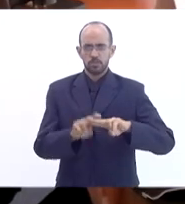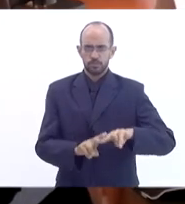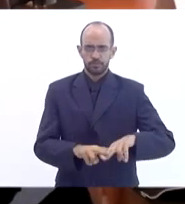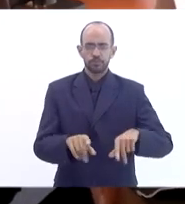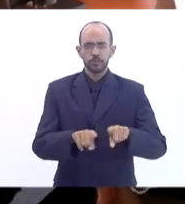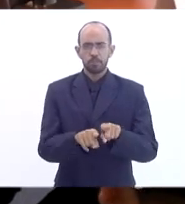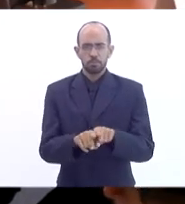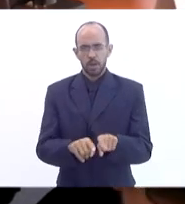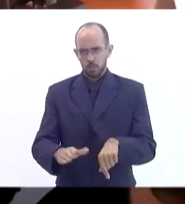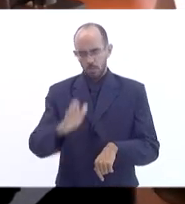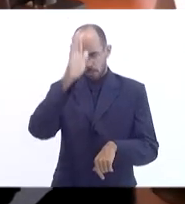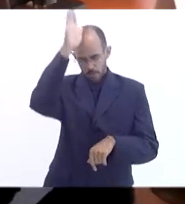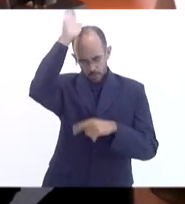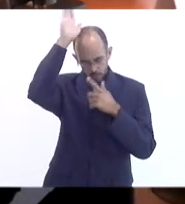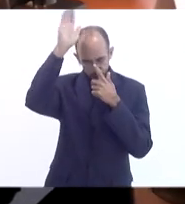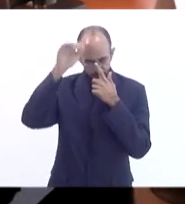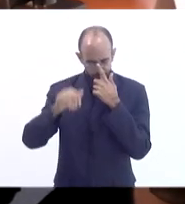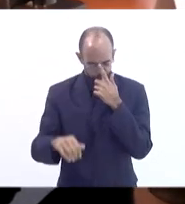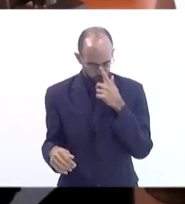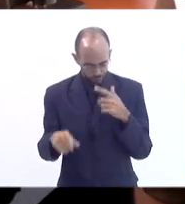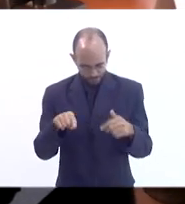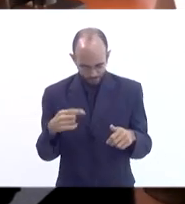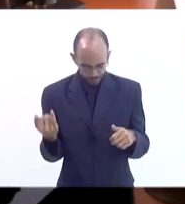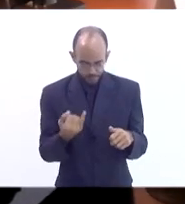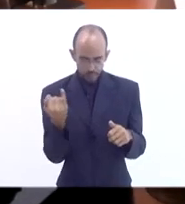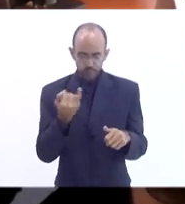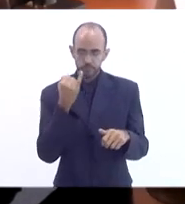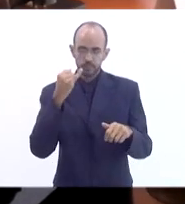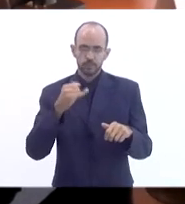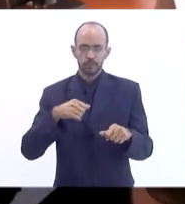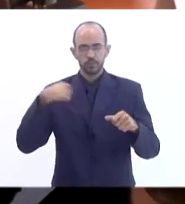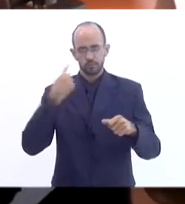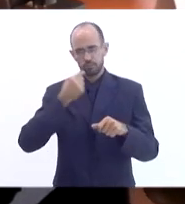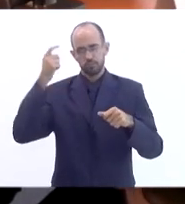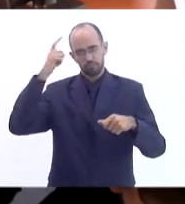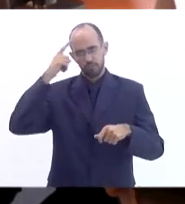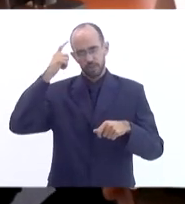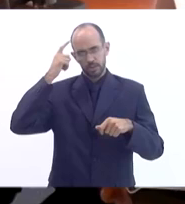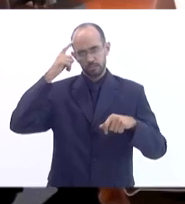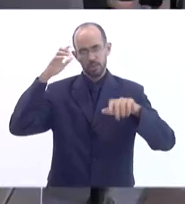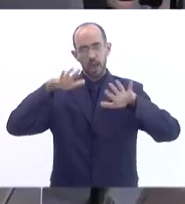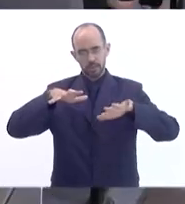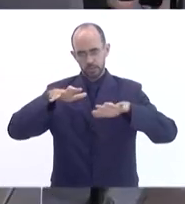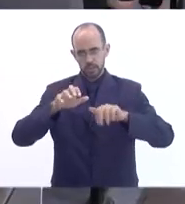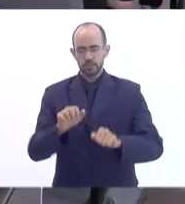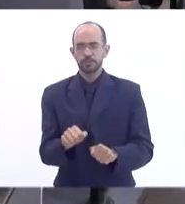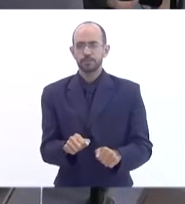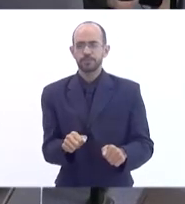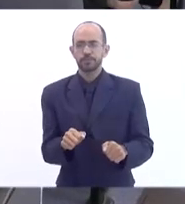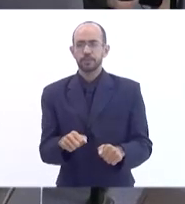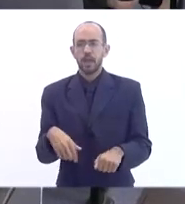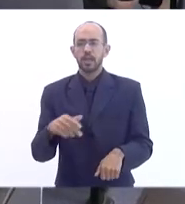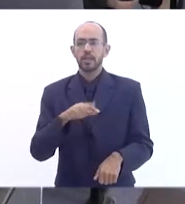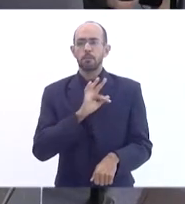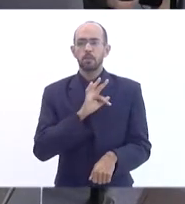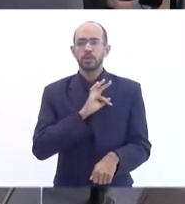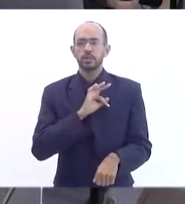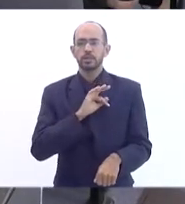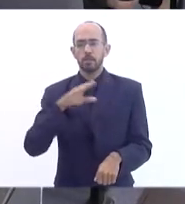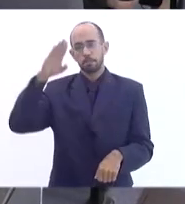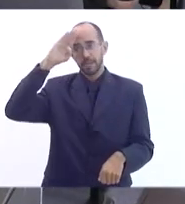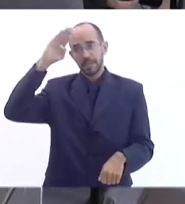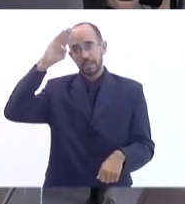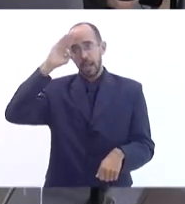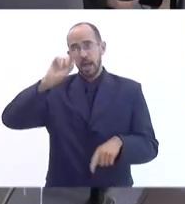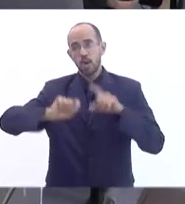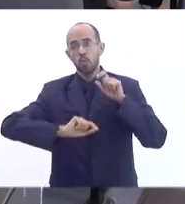Bombeiros então é importante que a gente tenha hoje especificamente do caso da Polícia Militar Como eu disse anteriormente